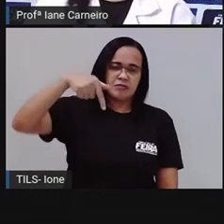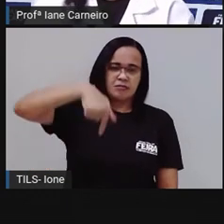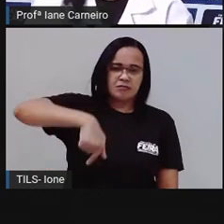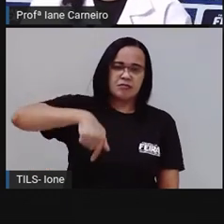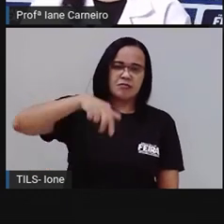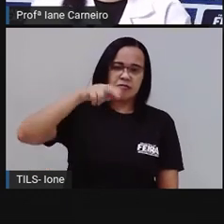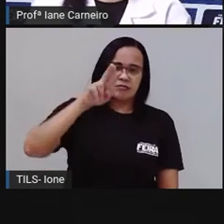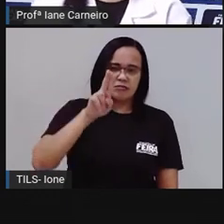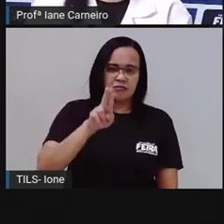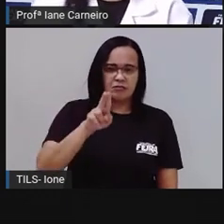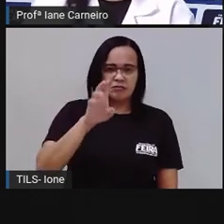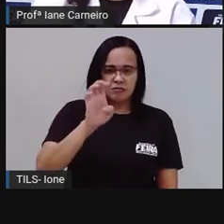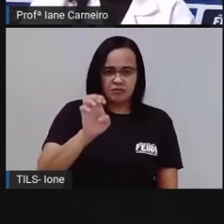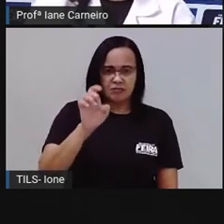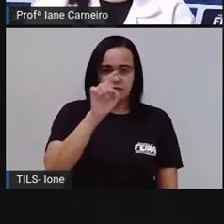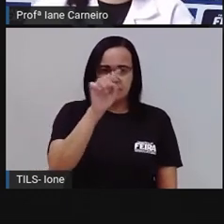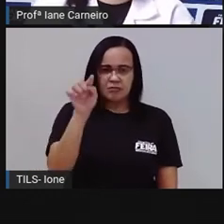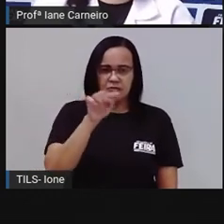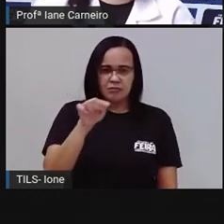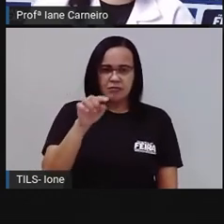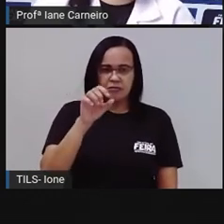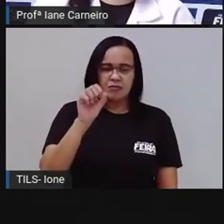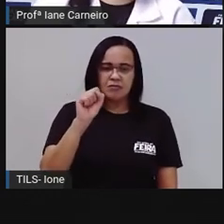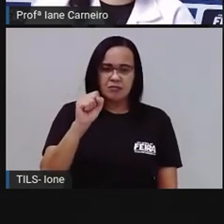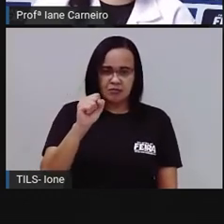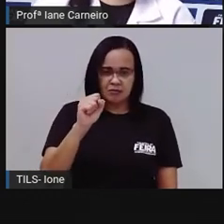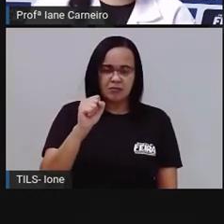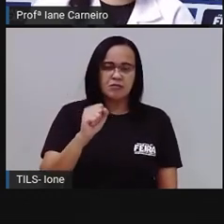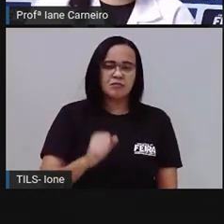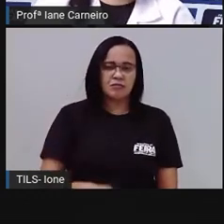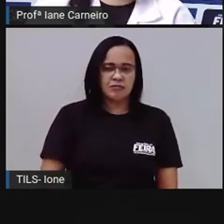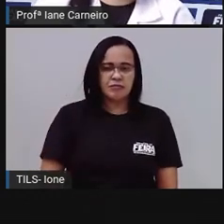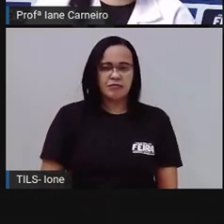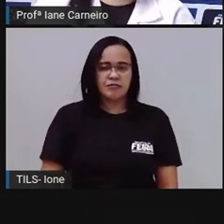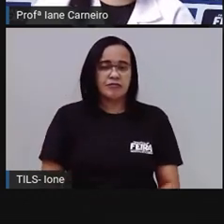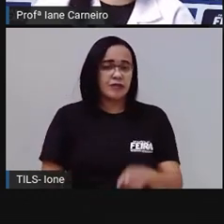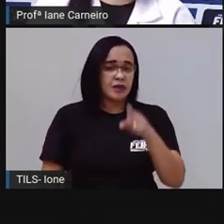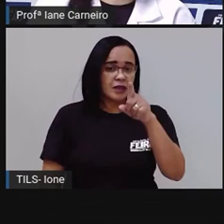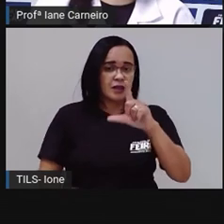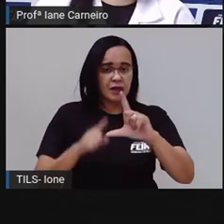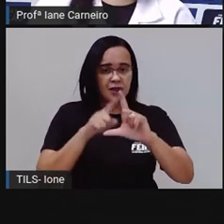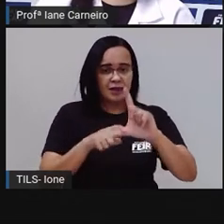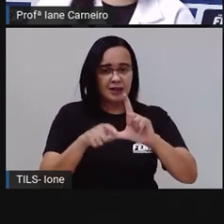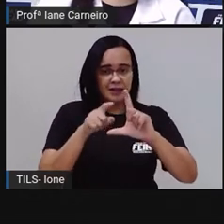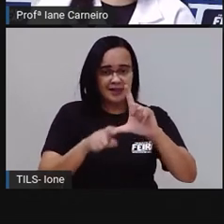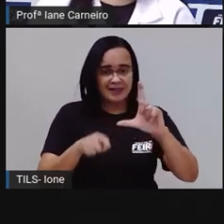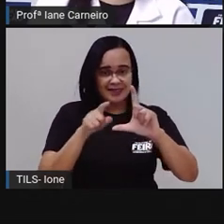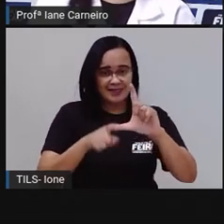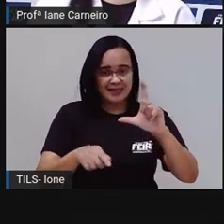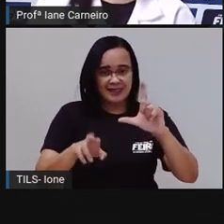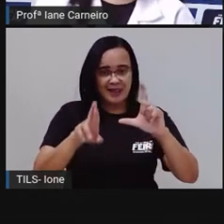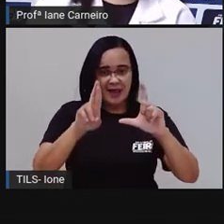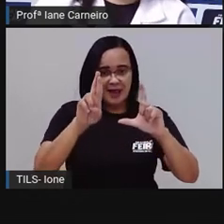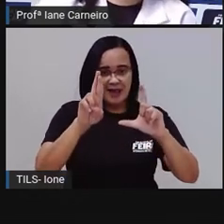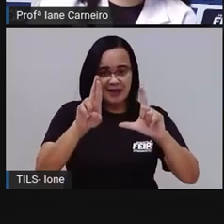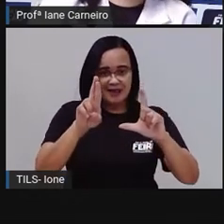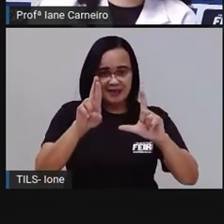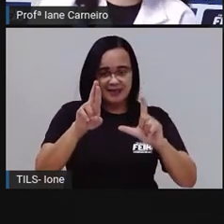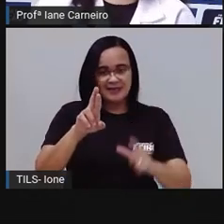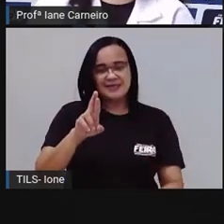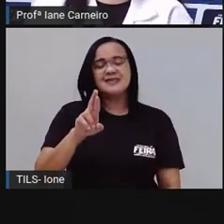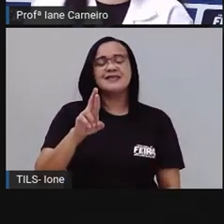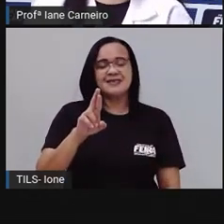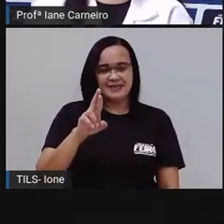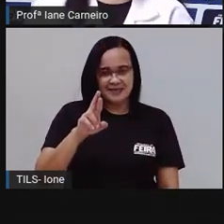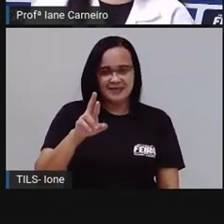Quezia. Beleza? Essa lei aqui é a letra. Essa daqui é a letra R, ou R,